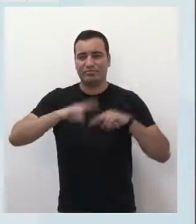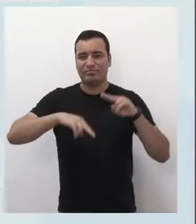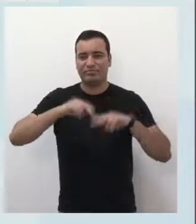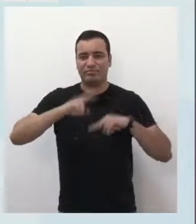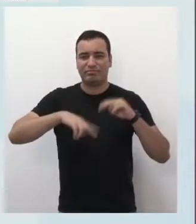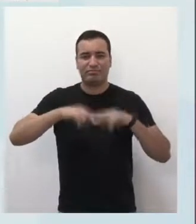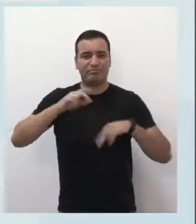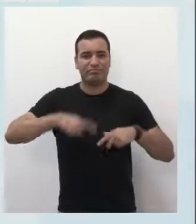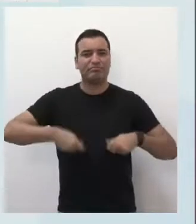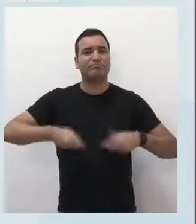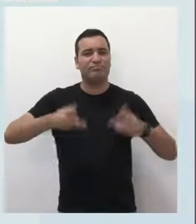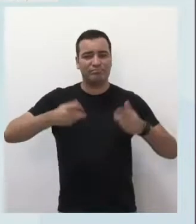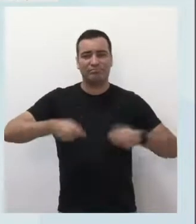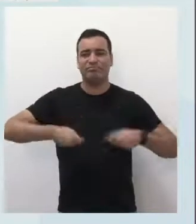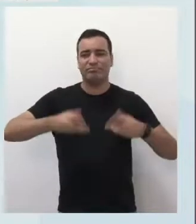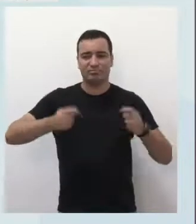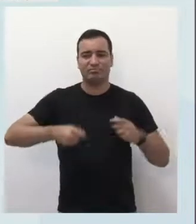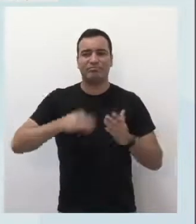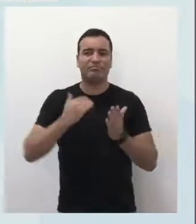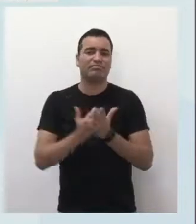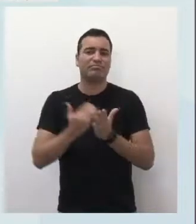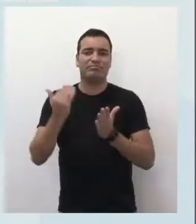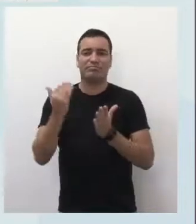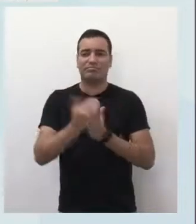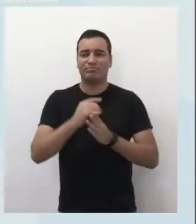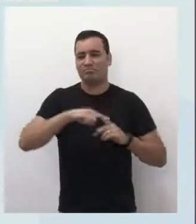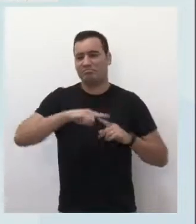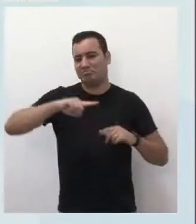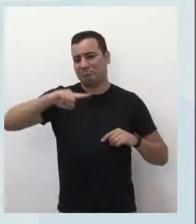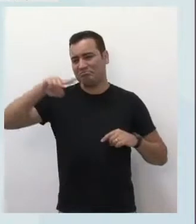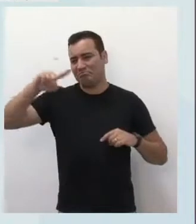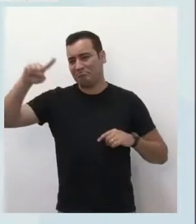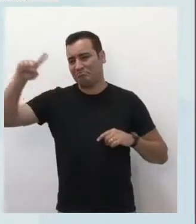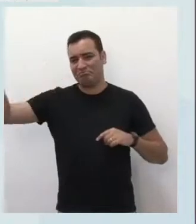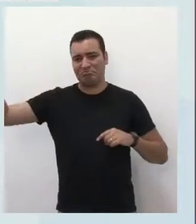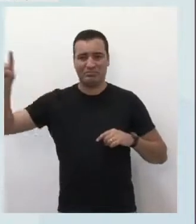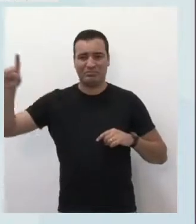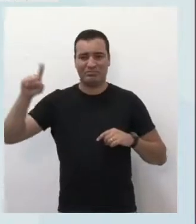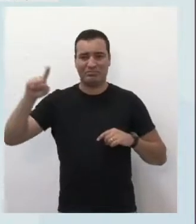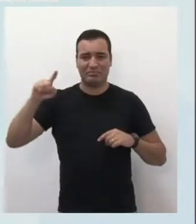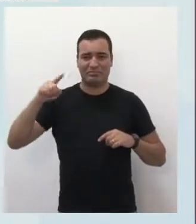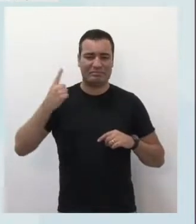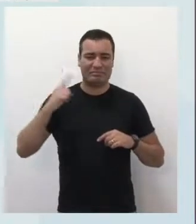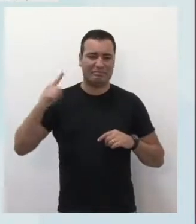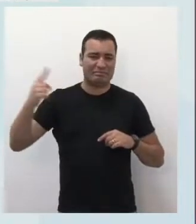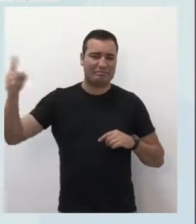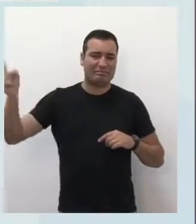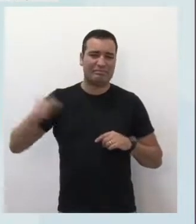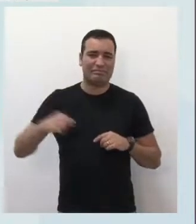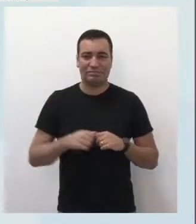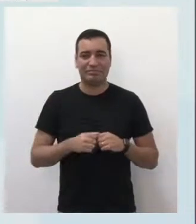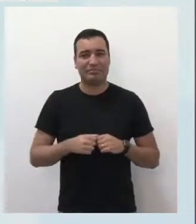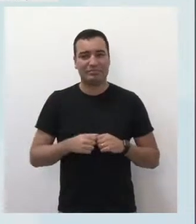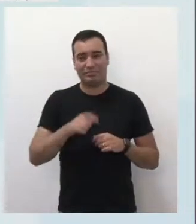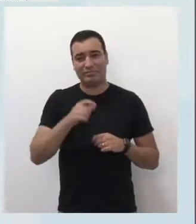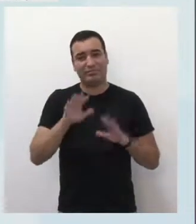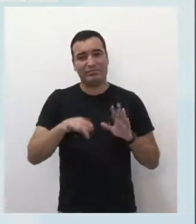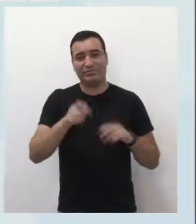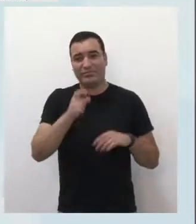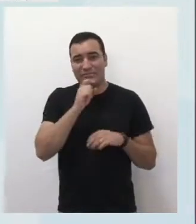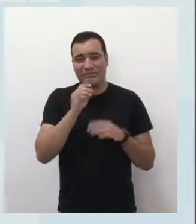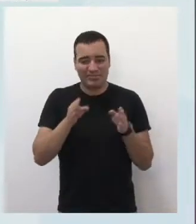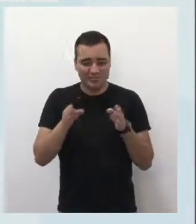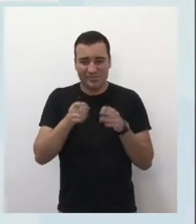junho o negócio foi para as Arábias, hein? Foi lá para Dubai o negócio. Deve ter feito frio, né? Aí... É